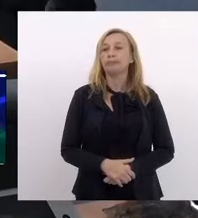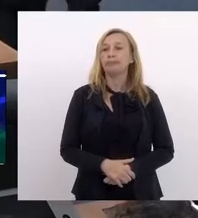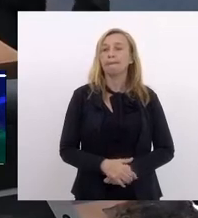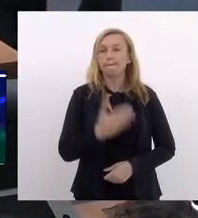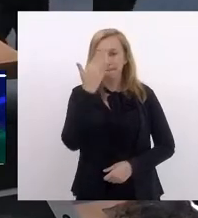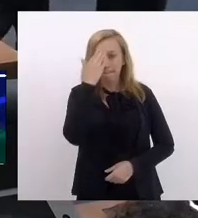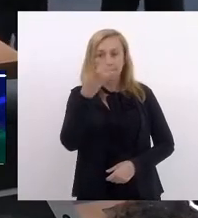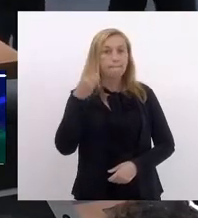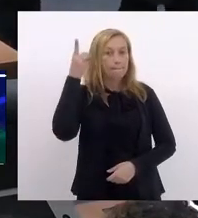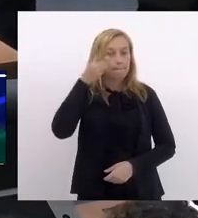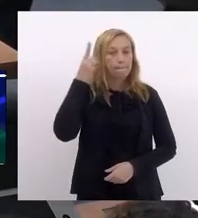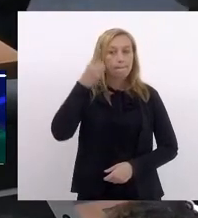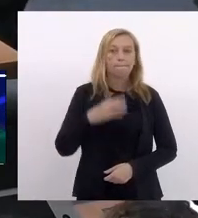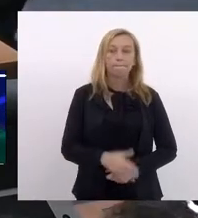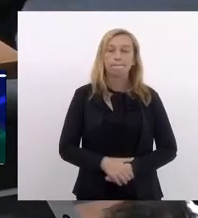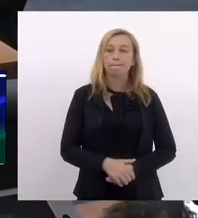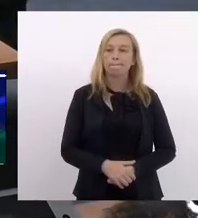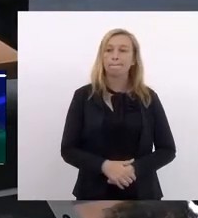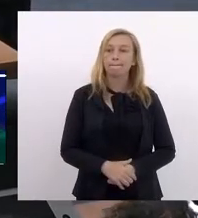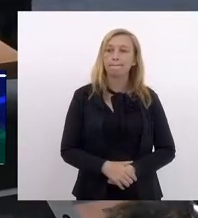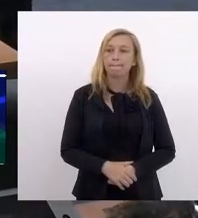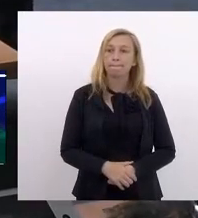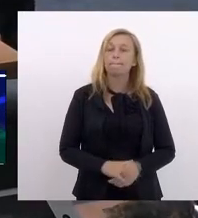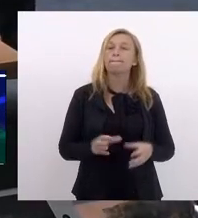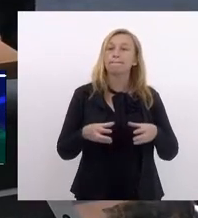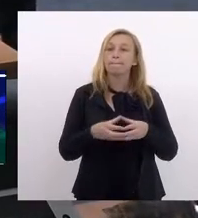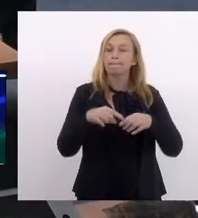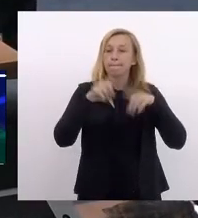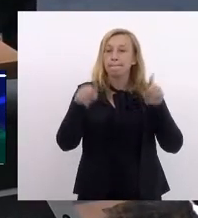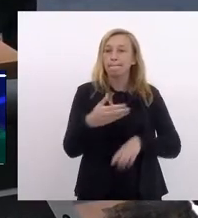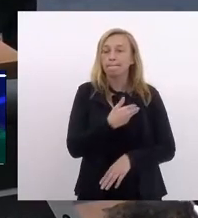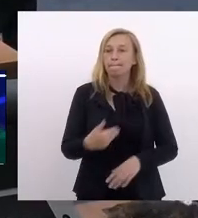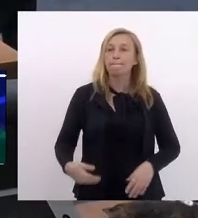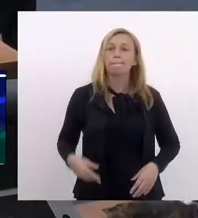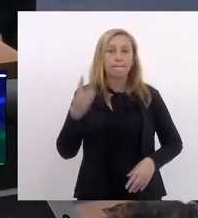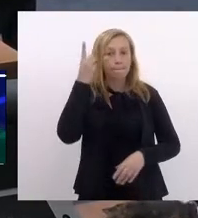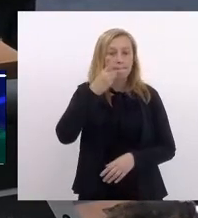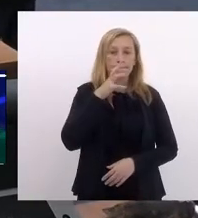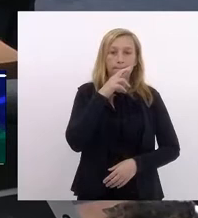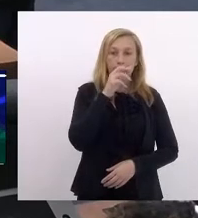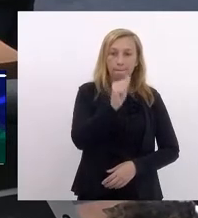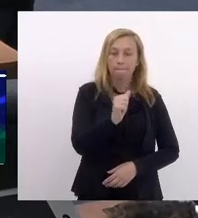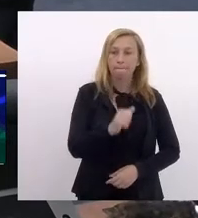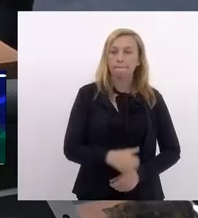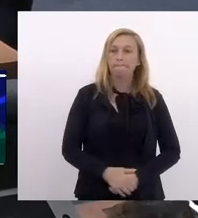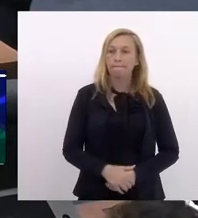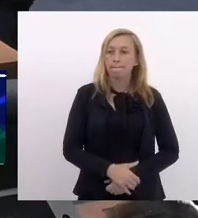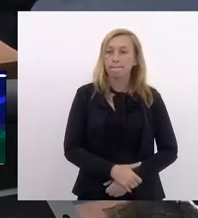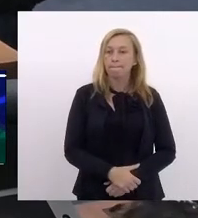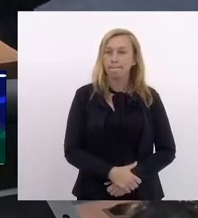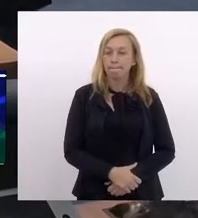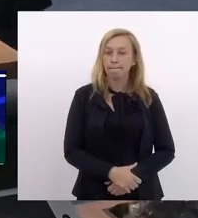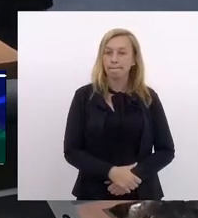Obrigada, deputado. Para emitir parecer pela Comissão de Servidores Públicos, deputado Rodrigo Amorim.